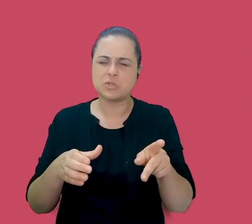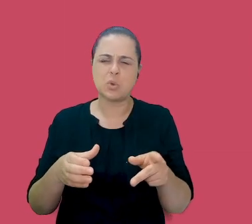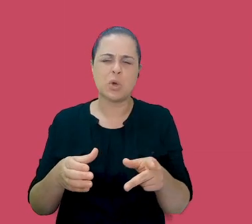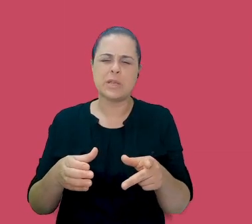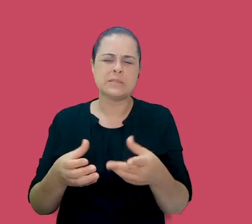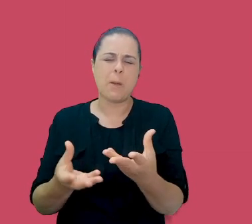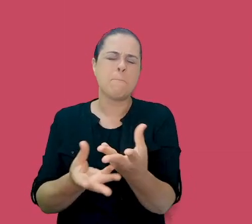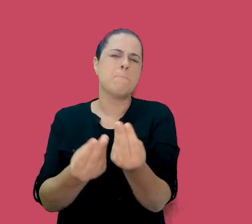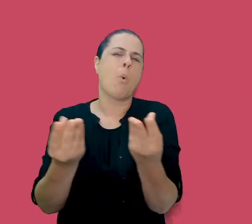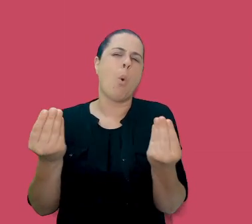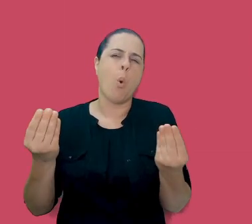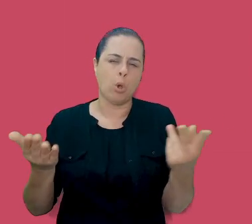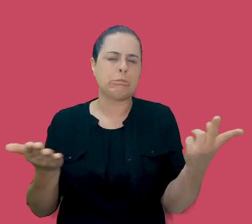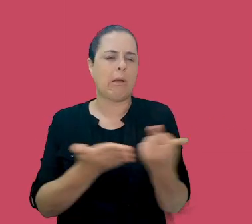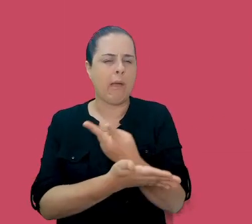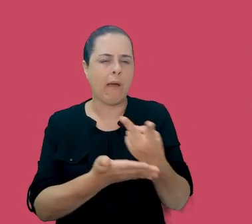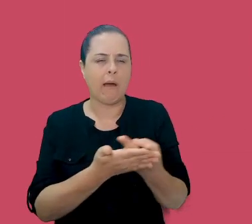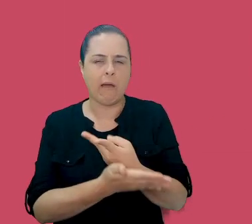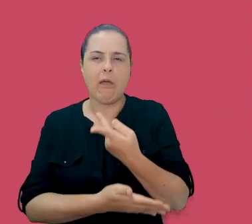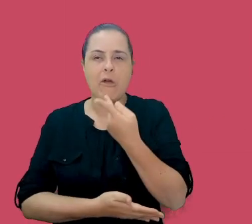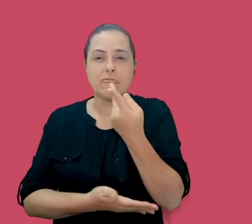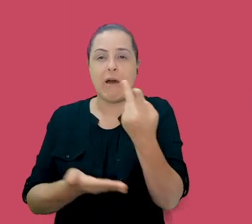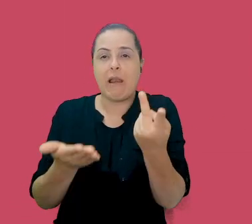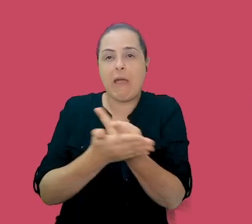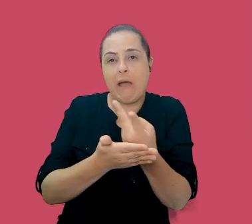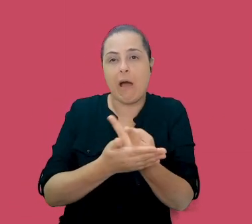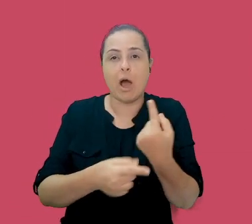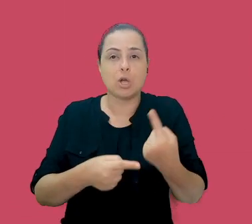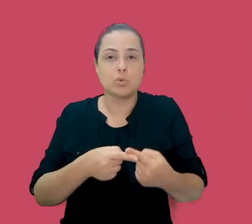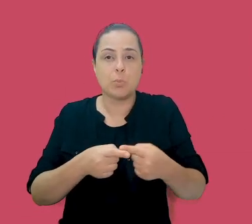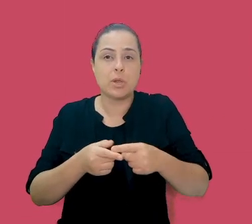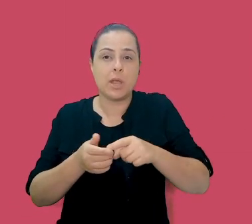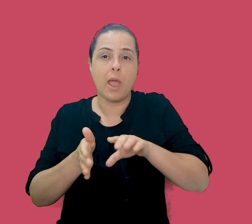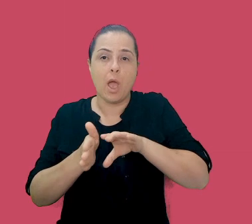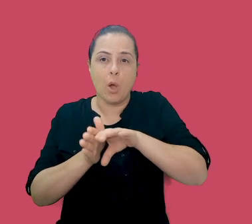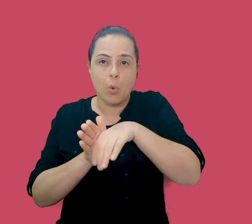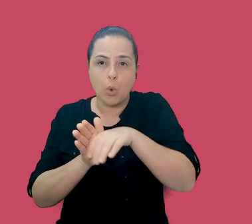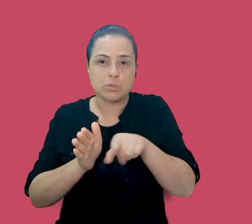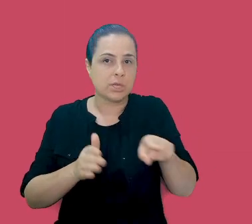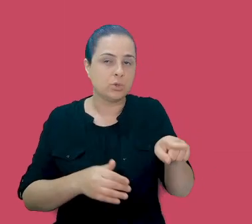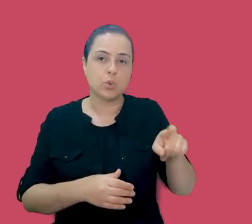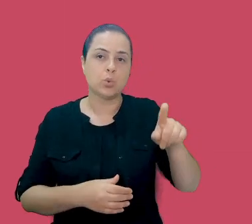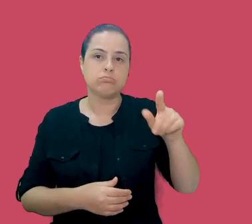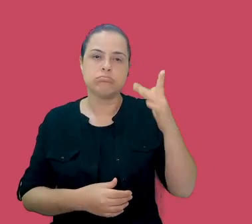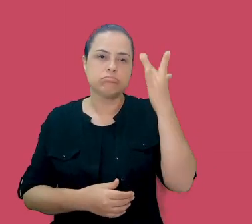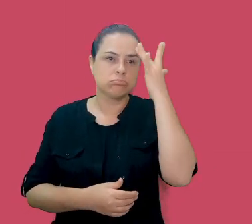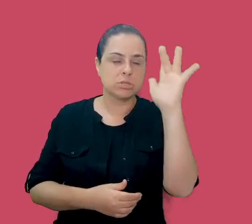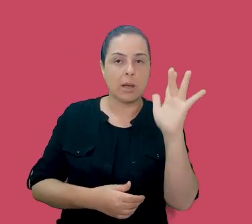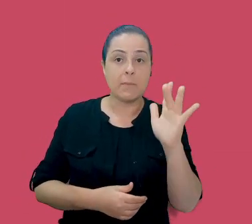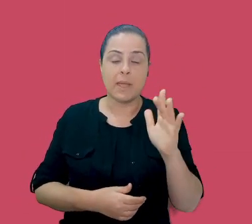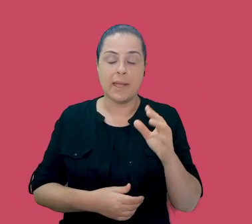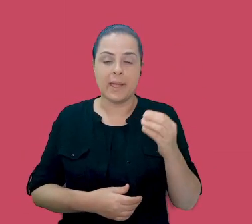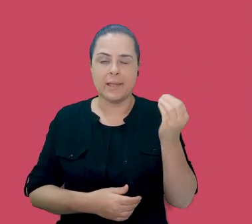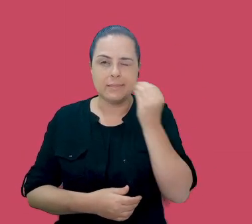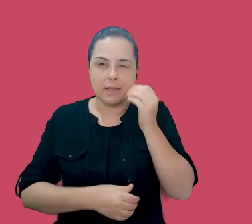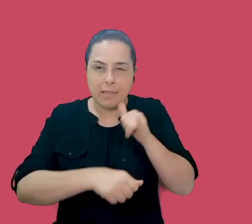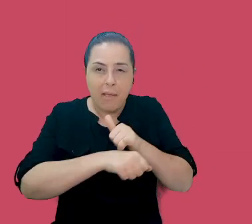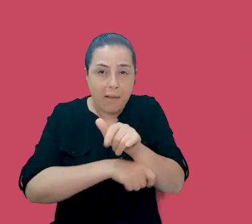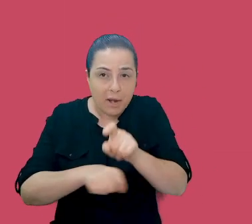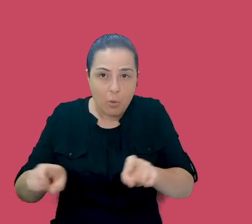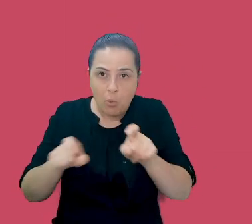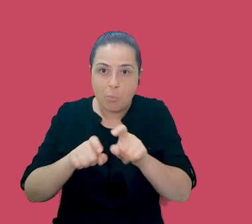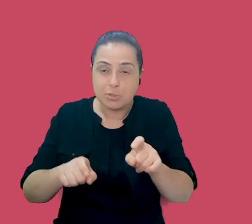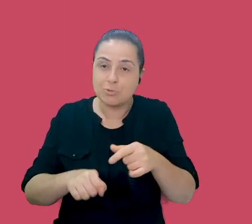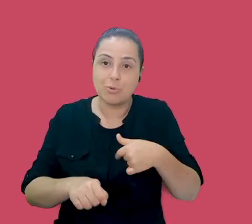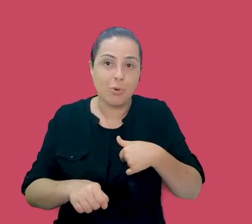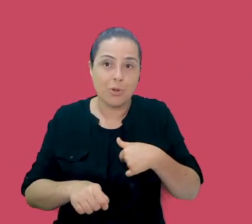falar direito, às vezes que são erros conceituais, e ele não tomou rasteira aqui. Tentei passar uma rasteira nele e não consegui.